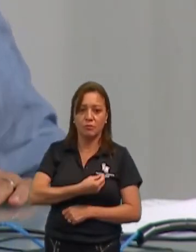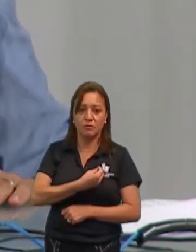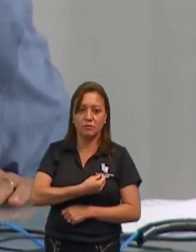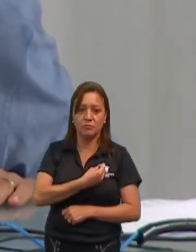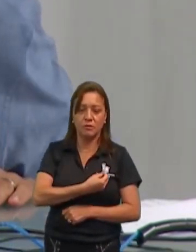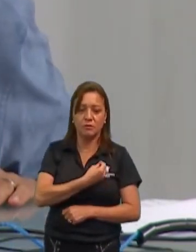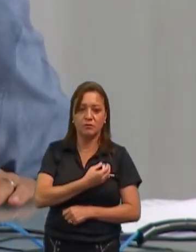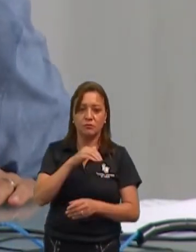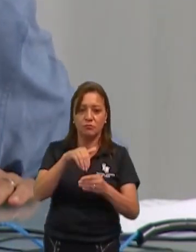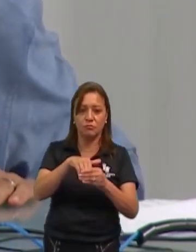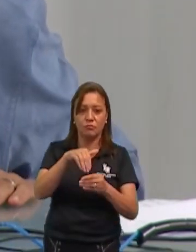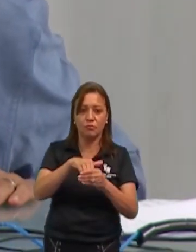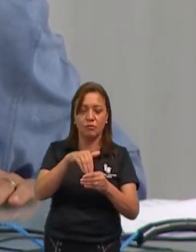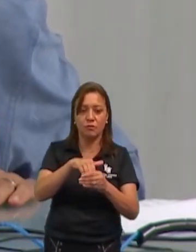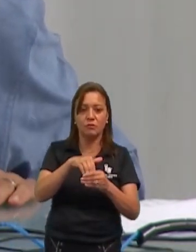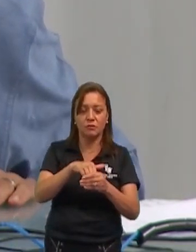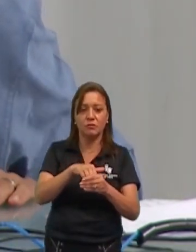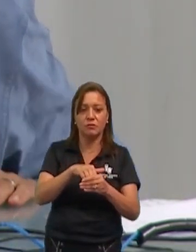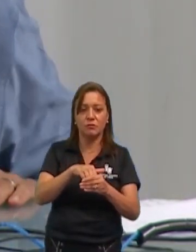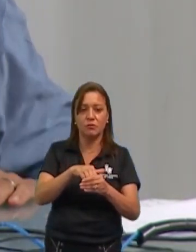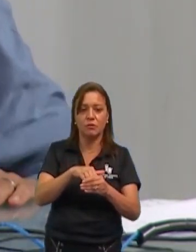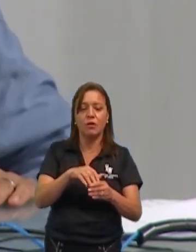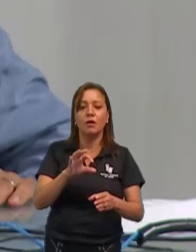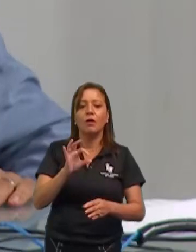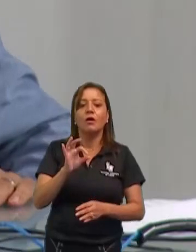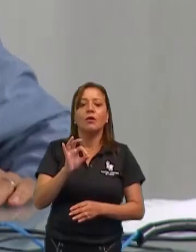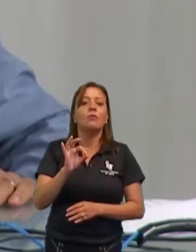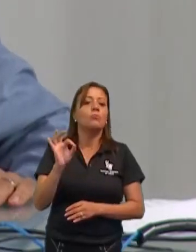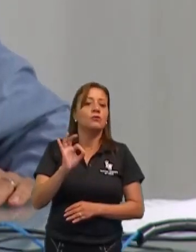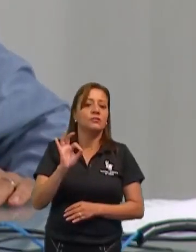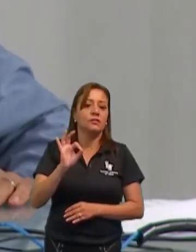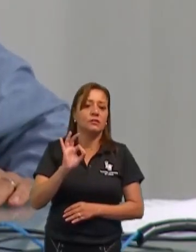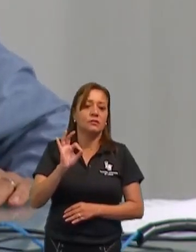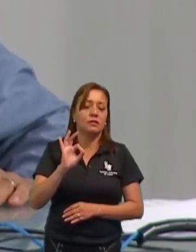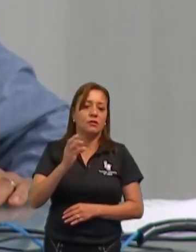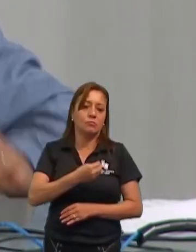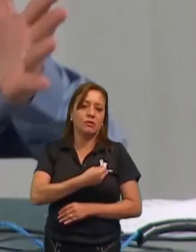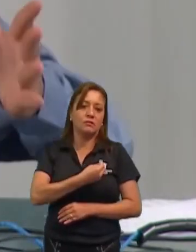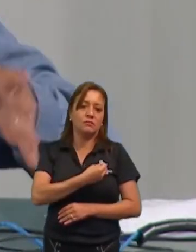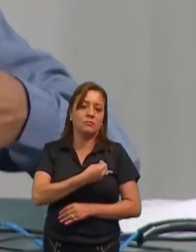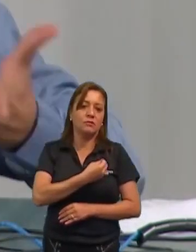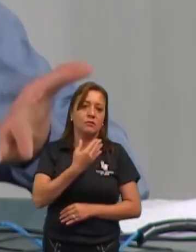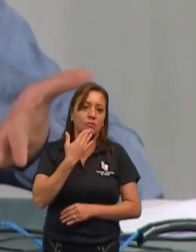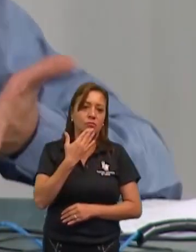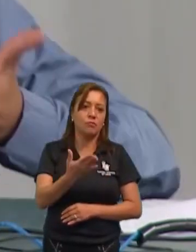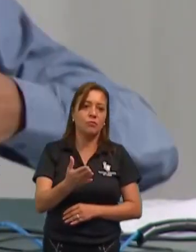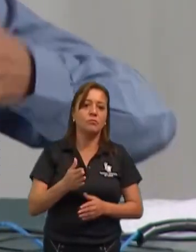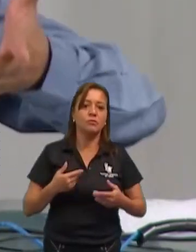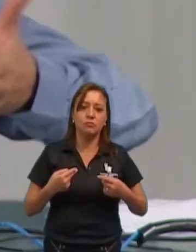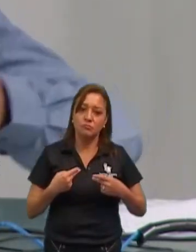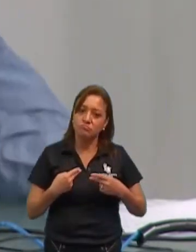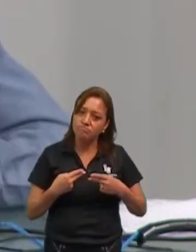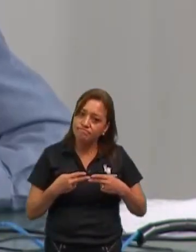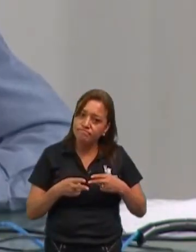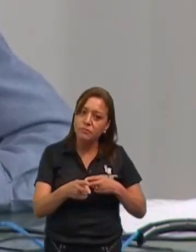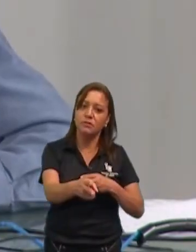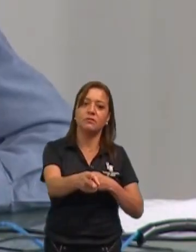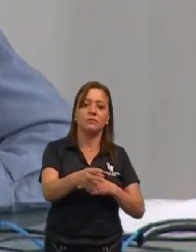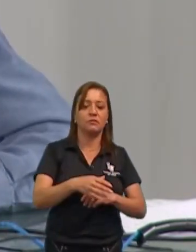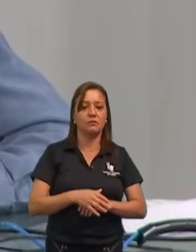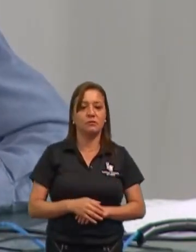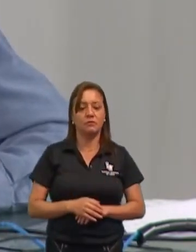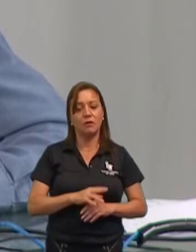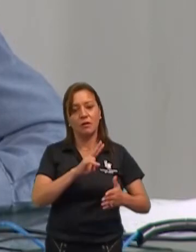né? Então, pedir, tem algum colega vereador aí, por gentileza. Mas, enfim, eu vou dar uma sequência aqui, logo em seguida